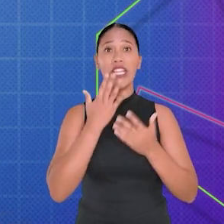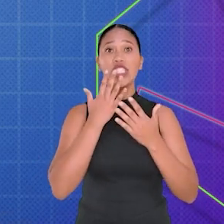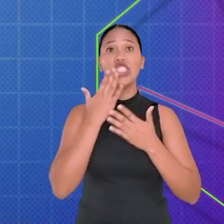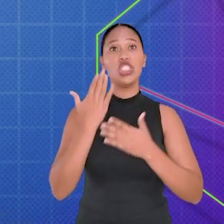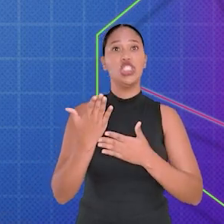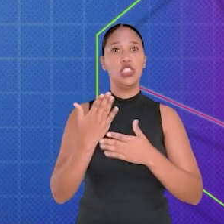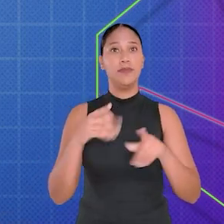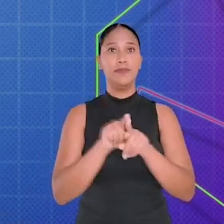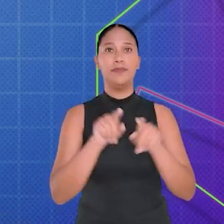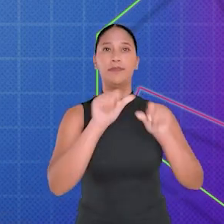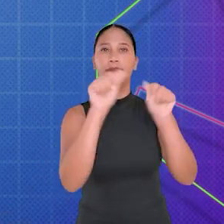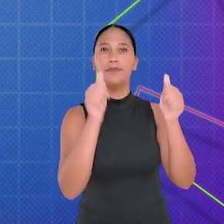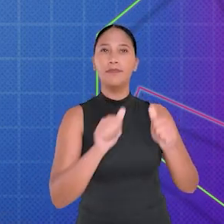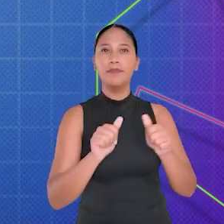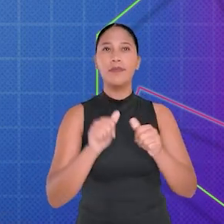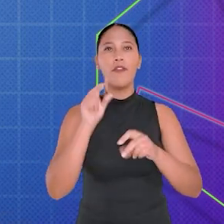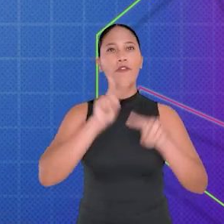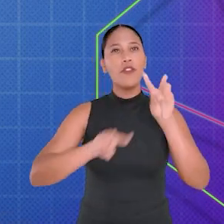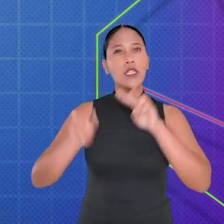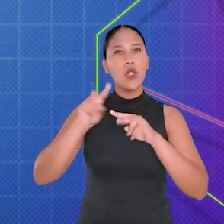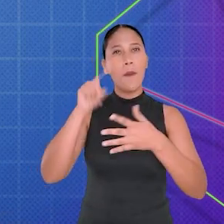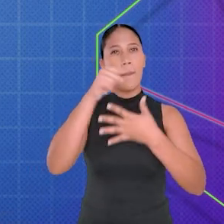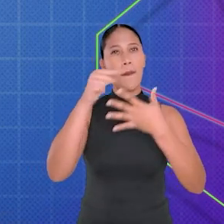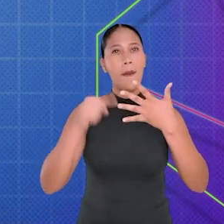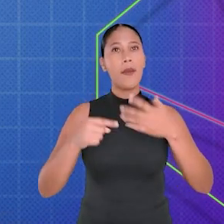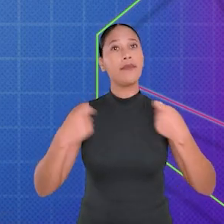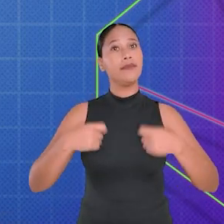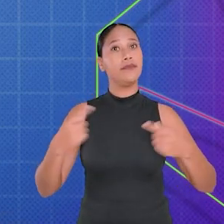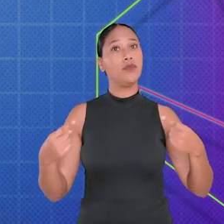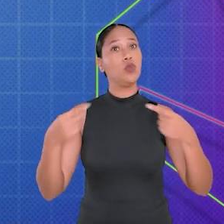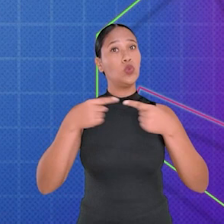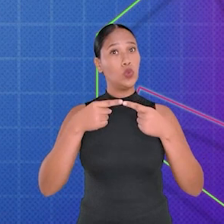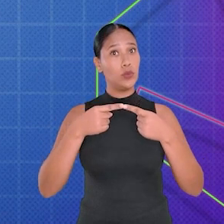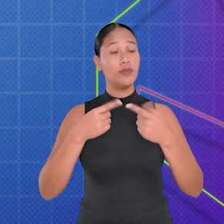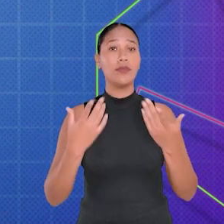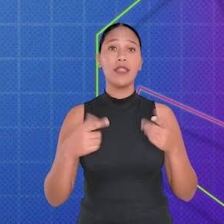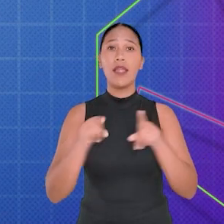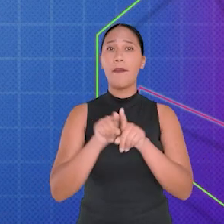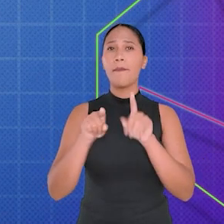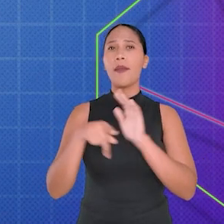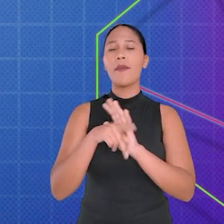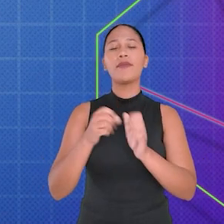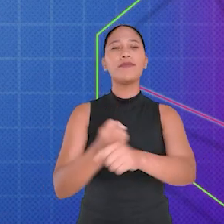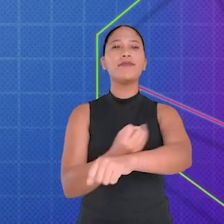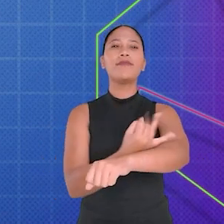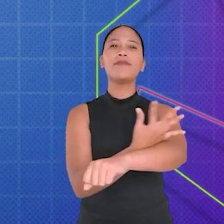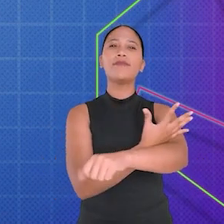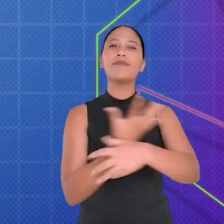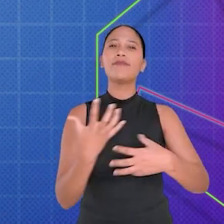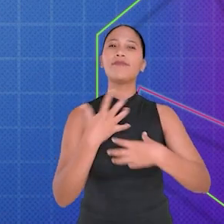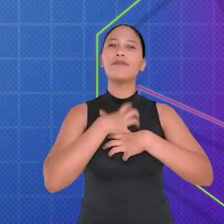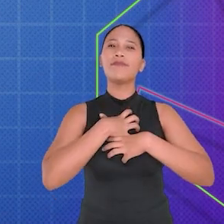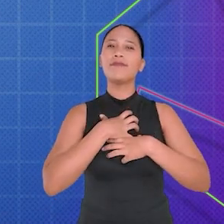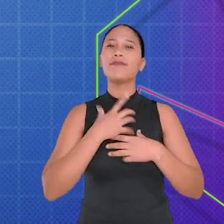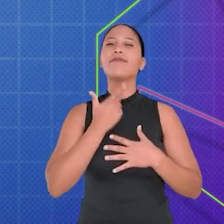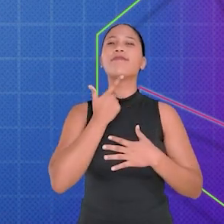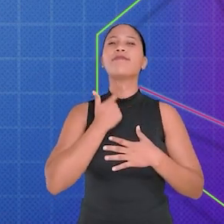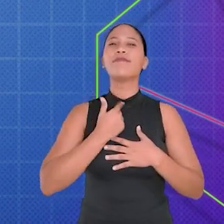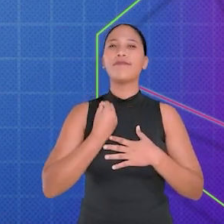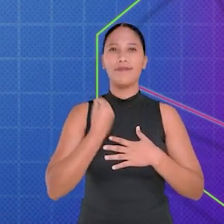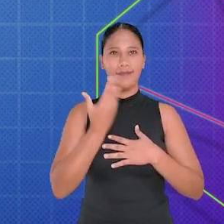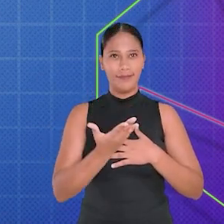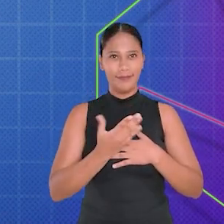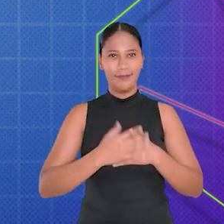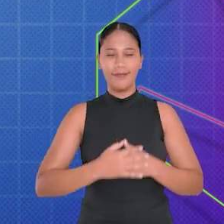texturas, tipografias, formas e demais elementos visuais podem estar em harmonia com o estilo do jogo e com as emoções e sensações que